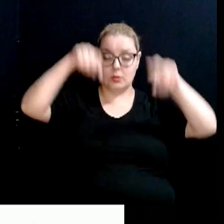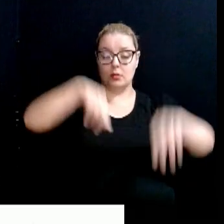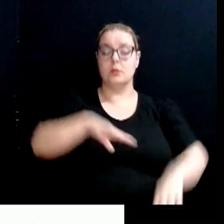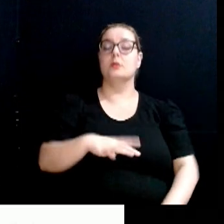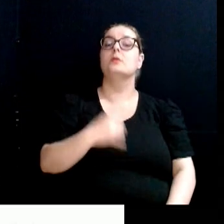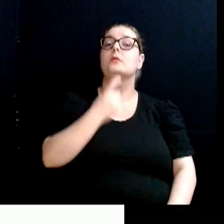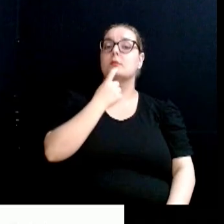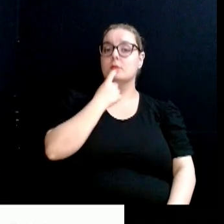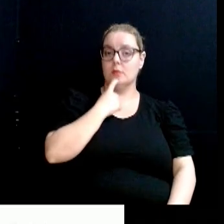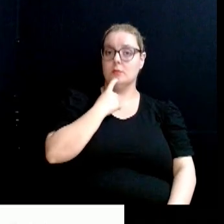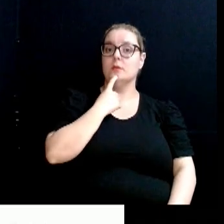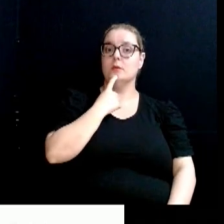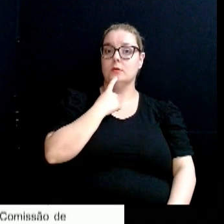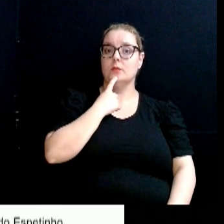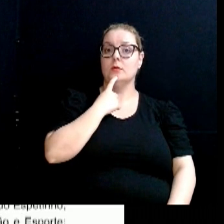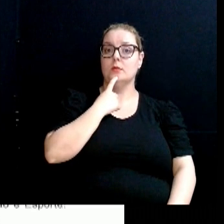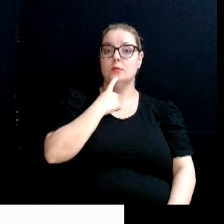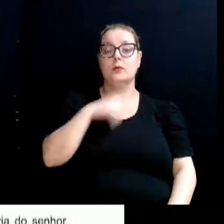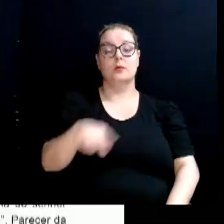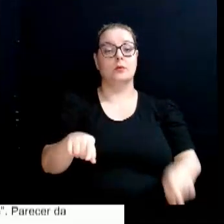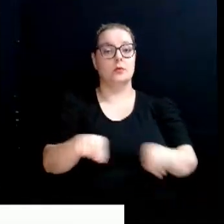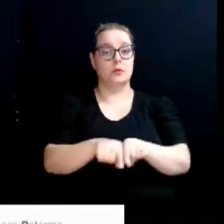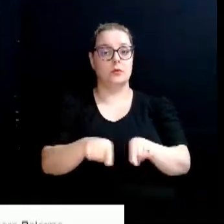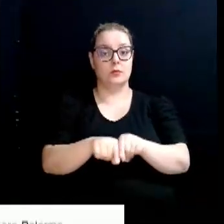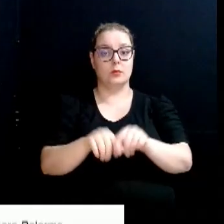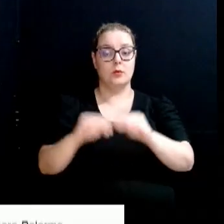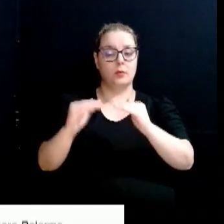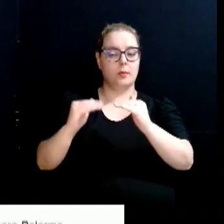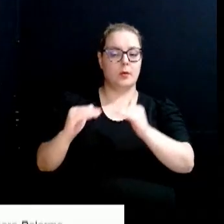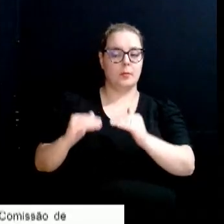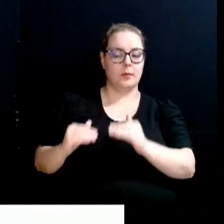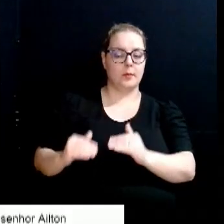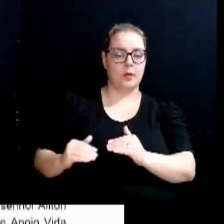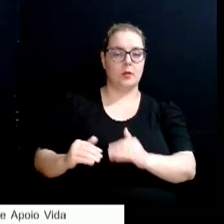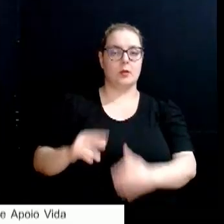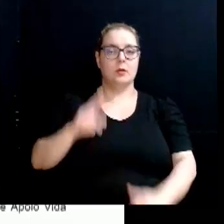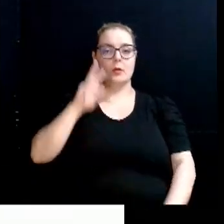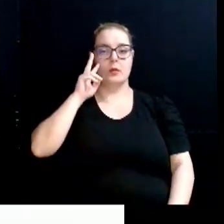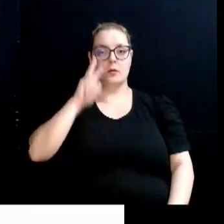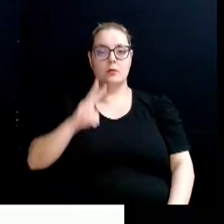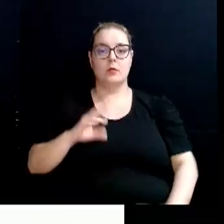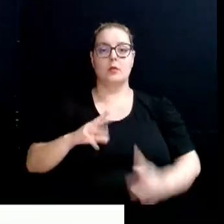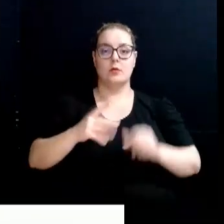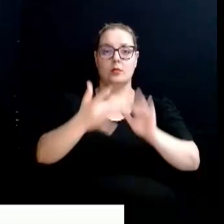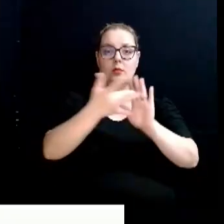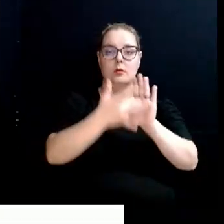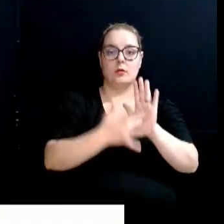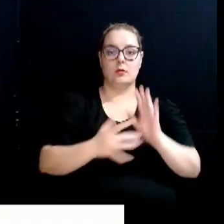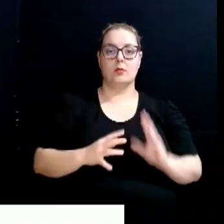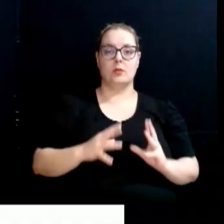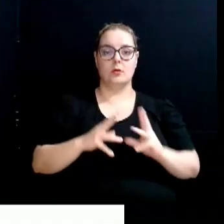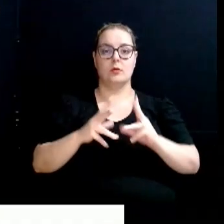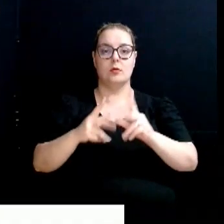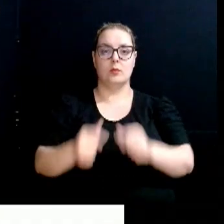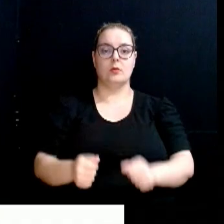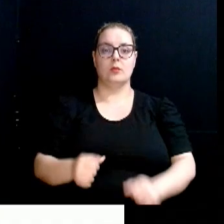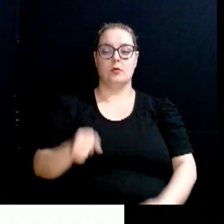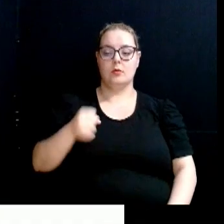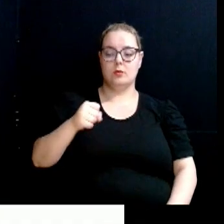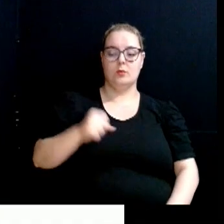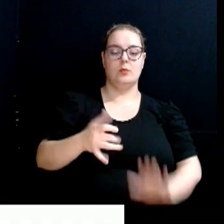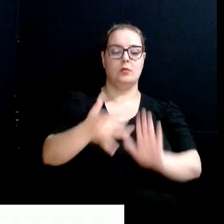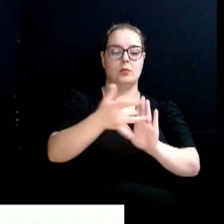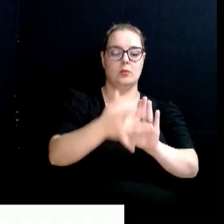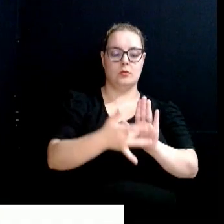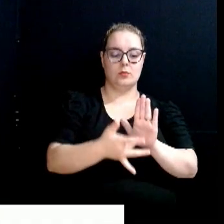Campinas. Fora isso, eu desço mais um pouco e você tem a pauta completa com os 8 itens que